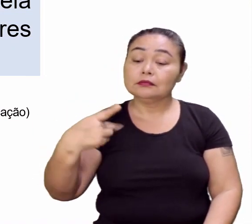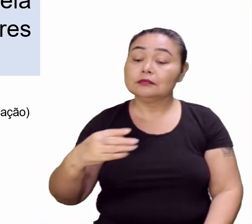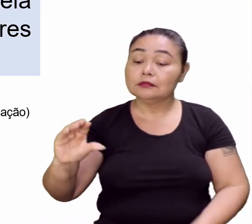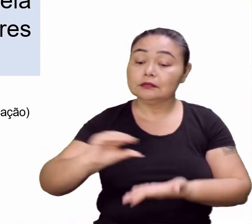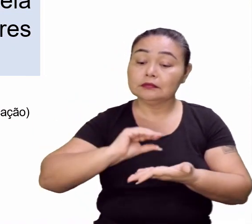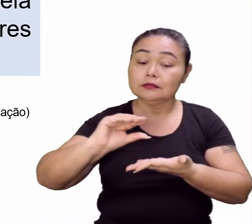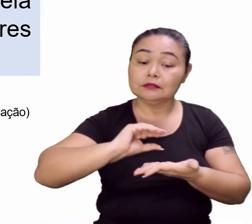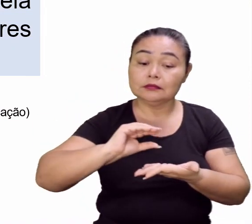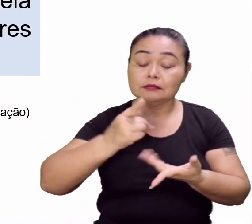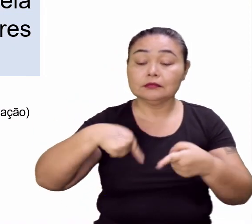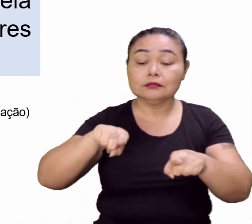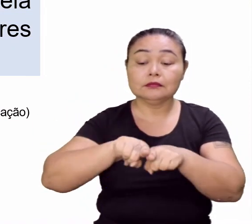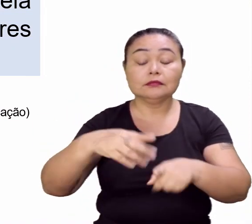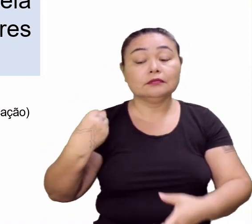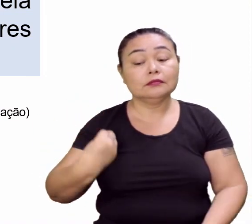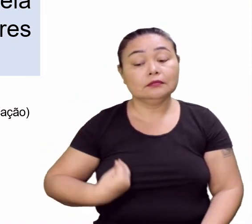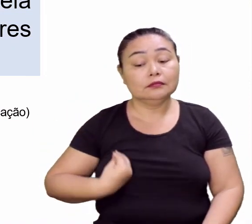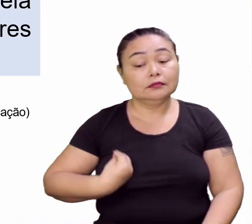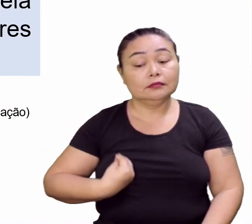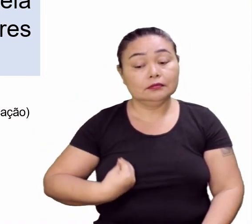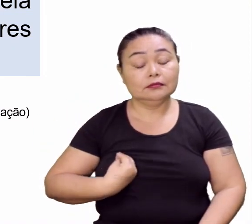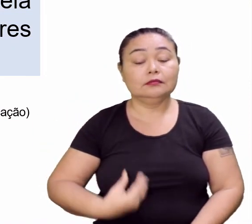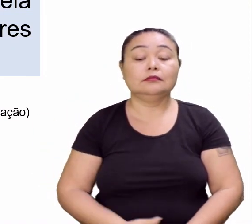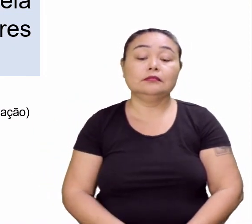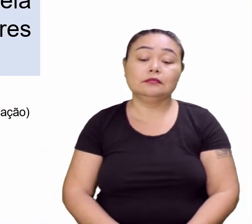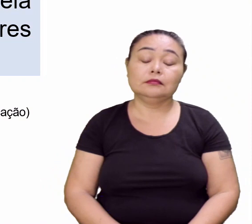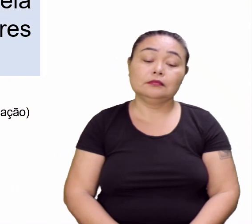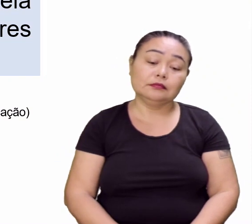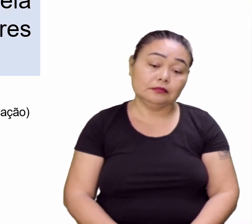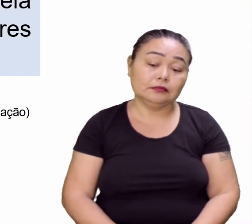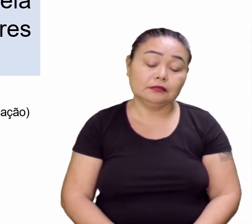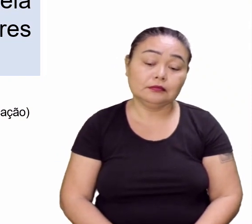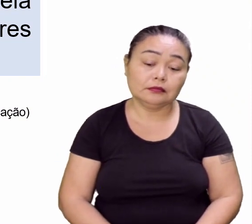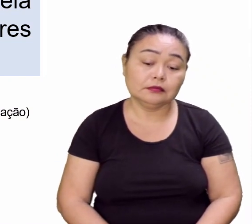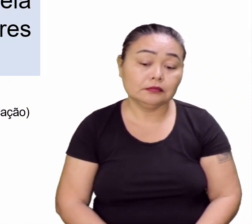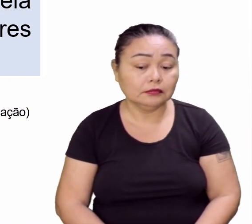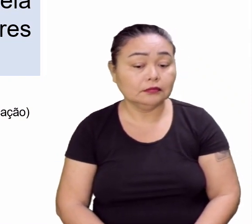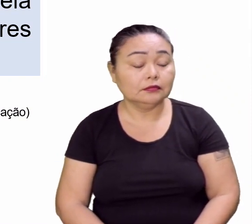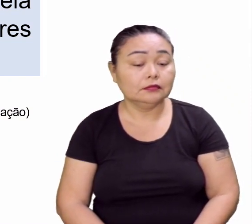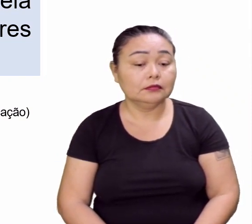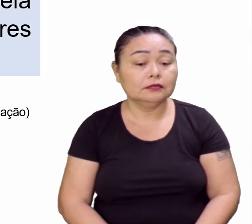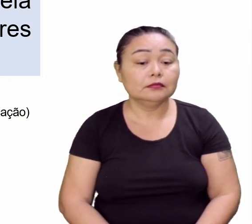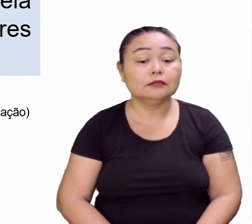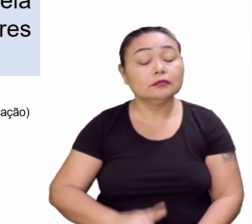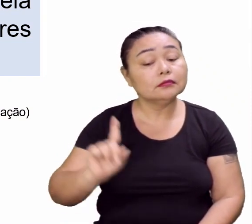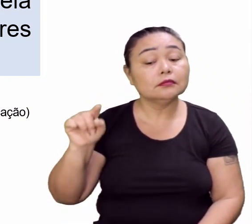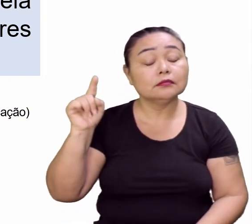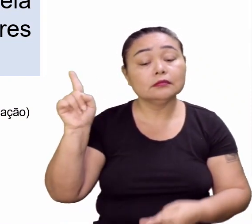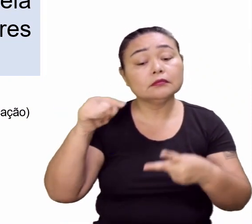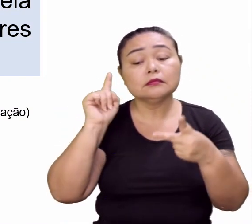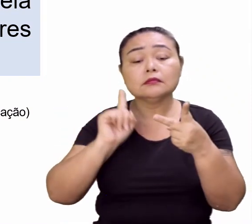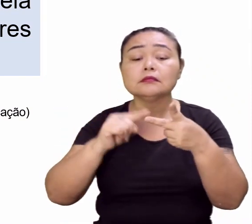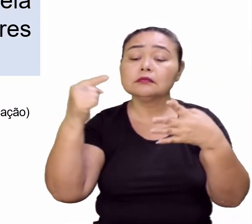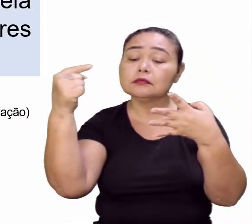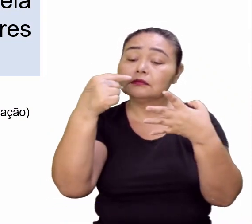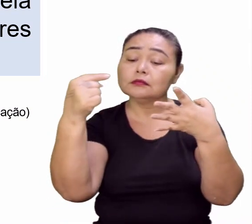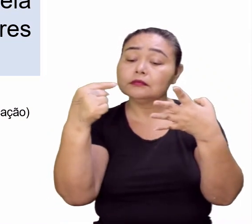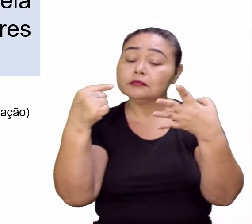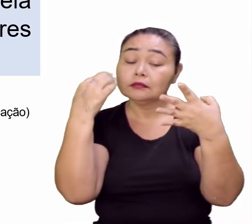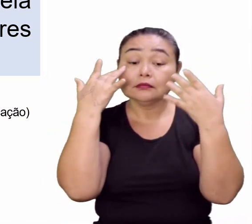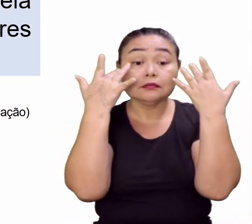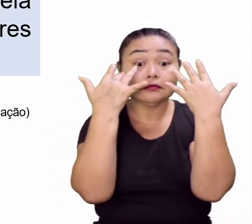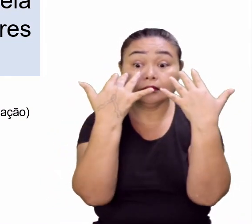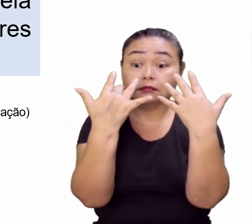condições de renda e condições de vida. Aí foram os fatores que